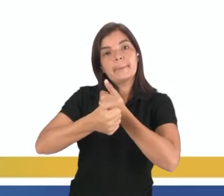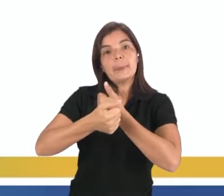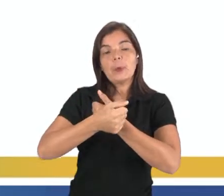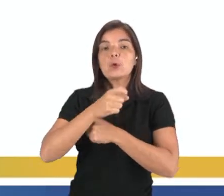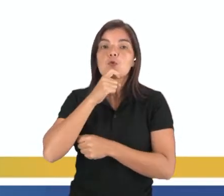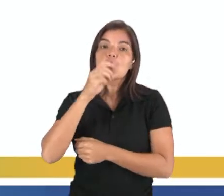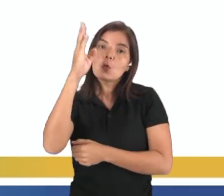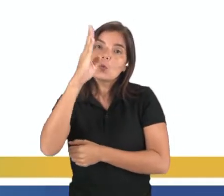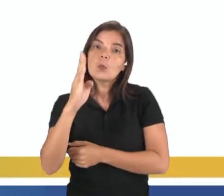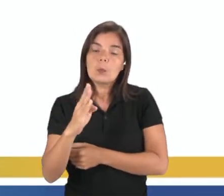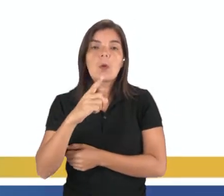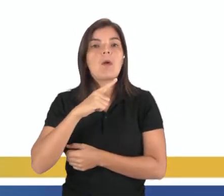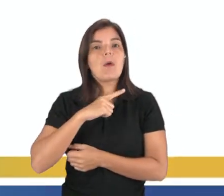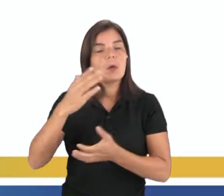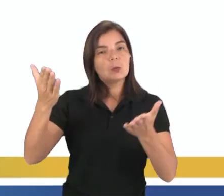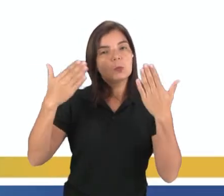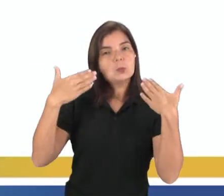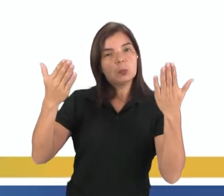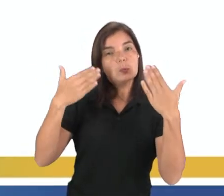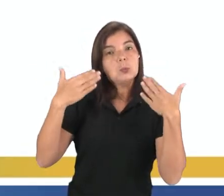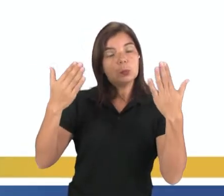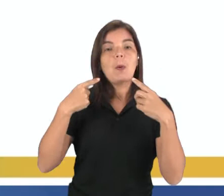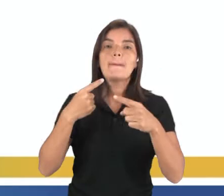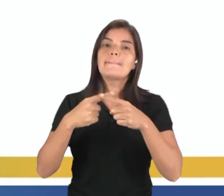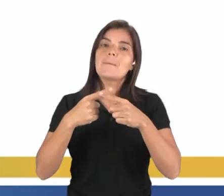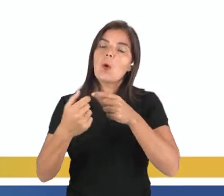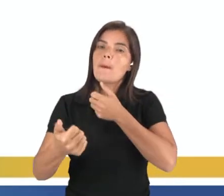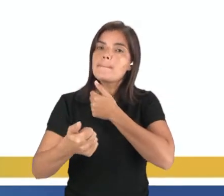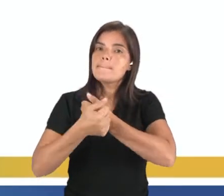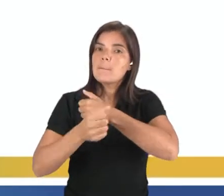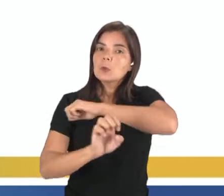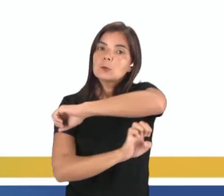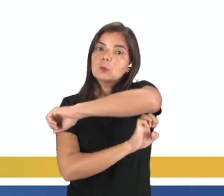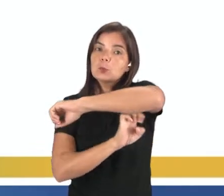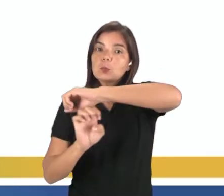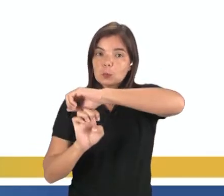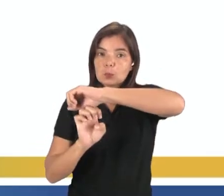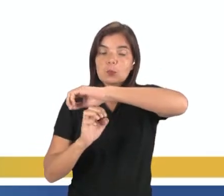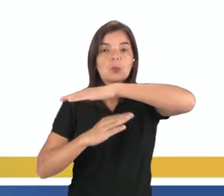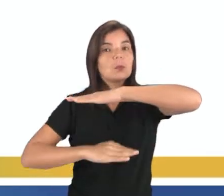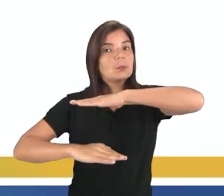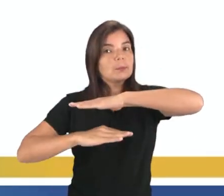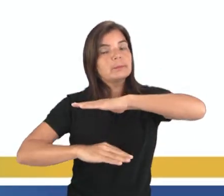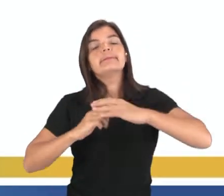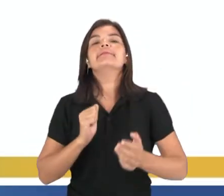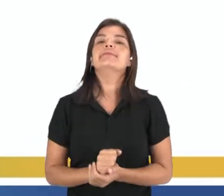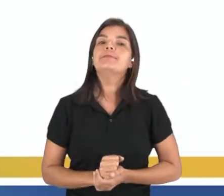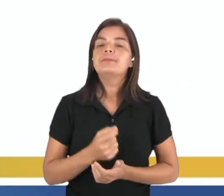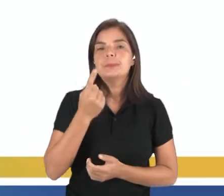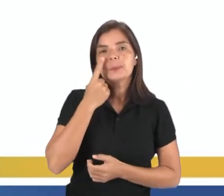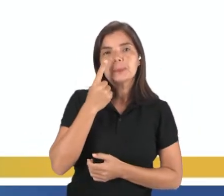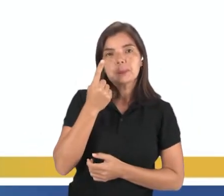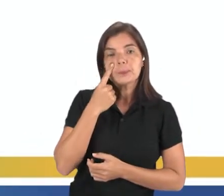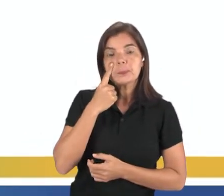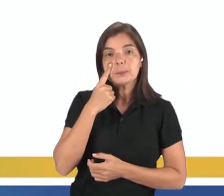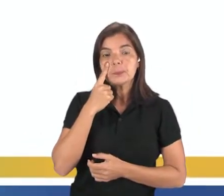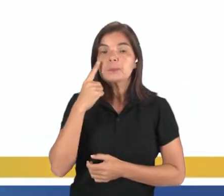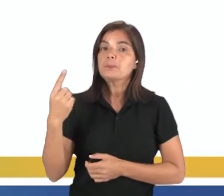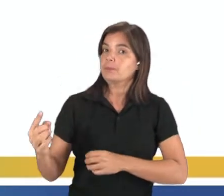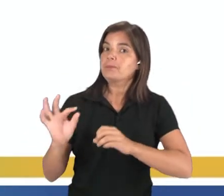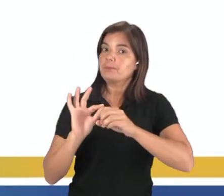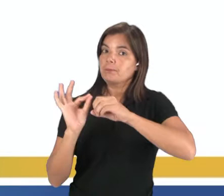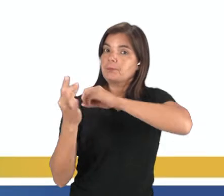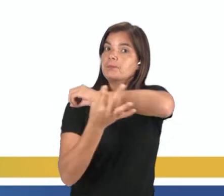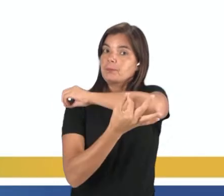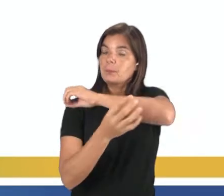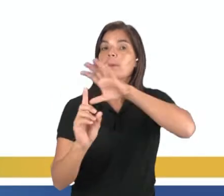Enquanto o Brasil tem um clima quente tropical porque ele está ali próximo à linha do Equador, em baixa latitude. Então observem que a latitude